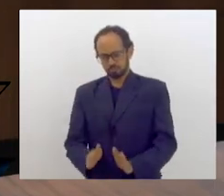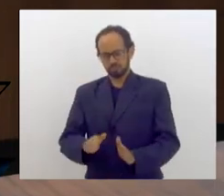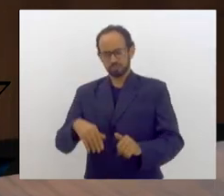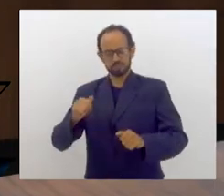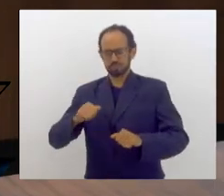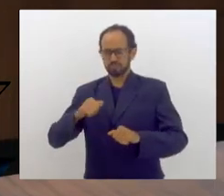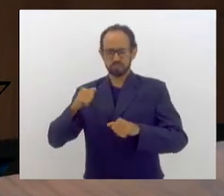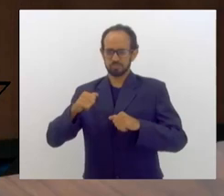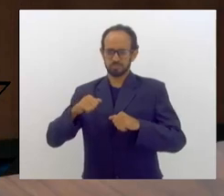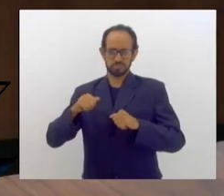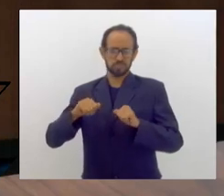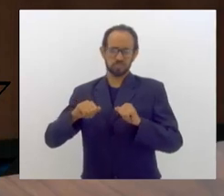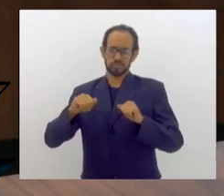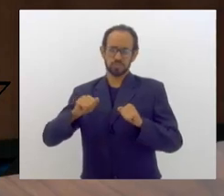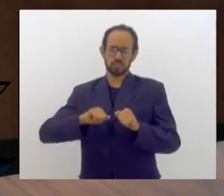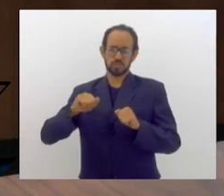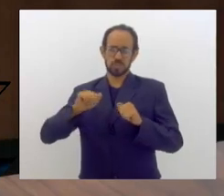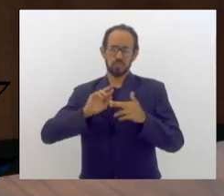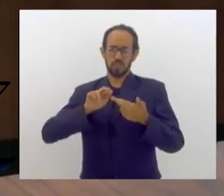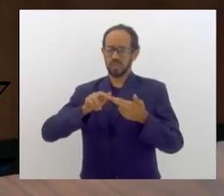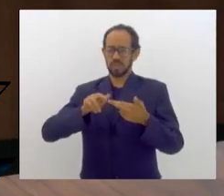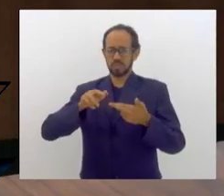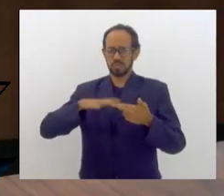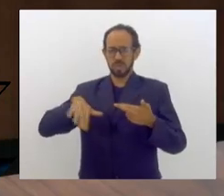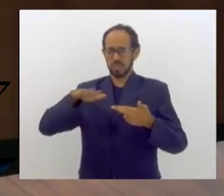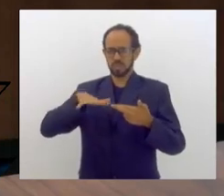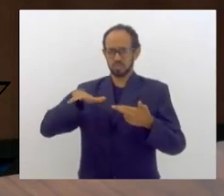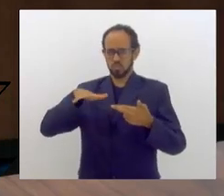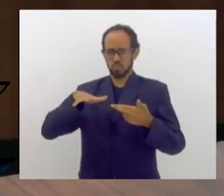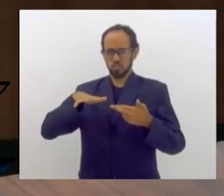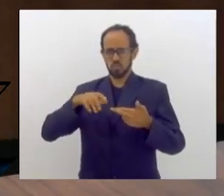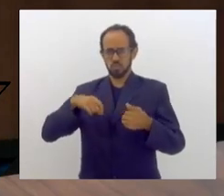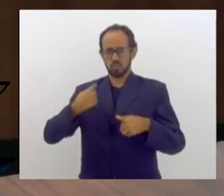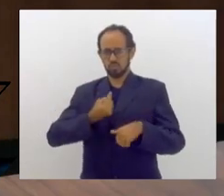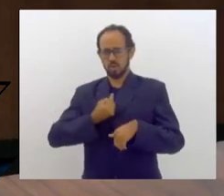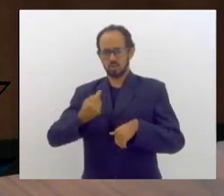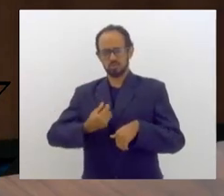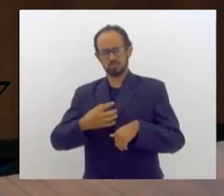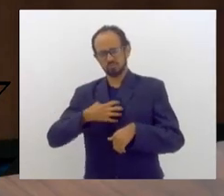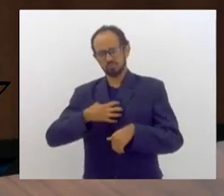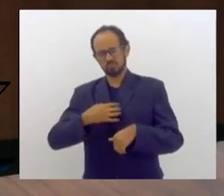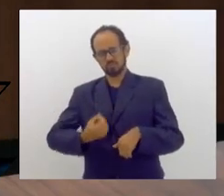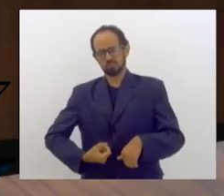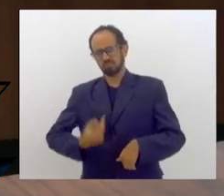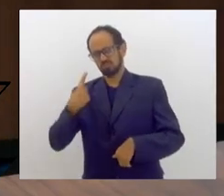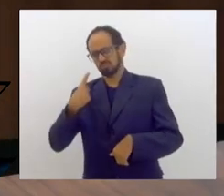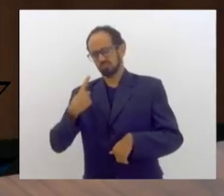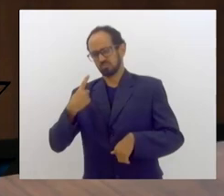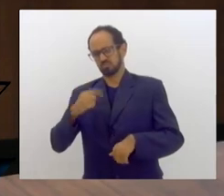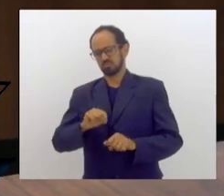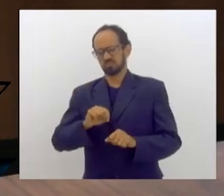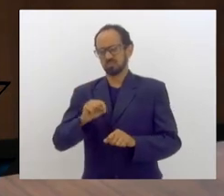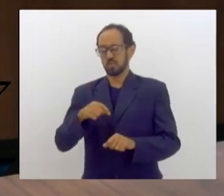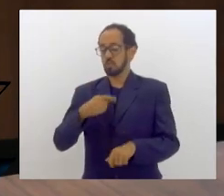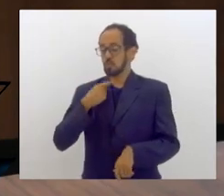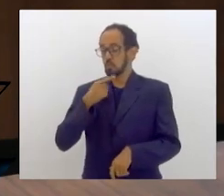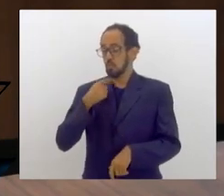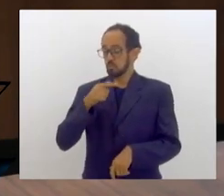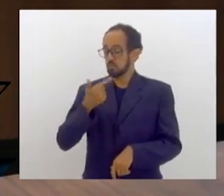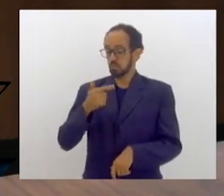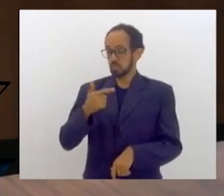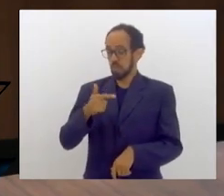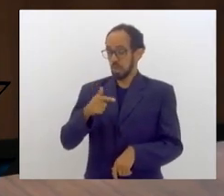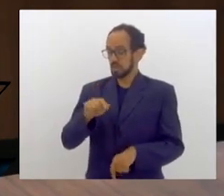toda a região. Então, nos causou muito estranhamento e, sem dúvida nenhuma, nós fizemos um